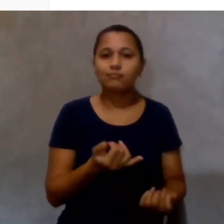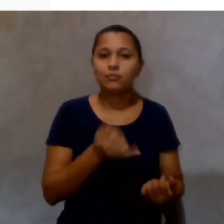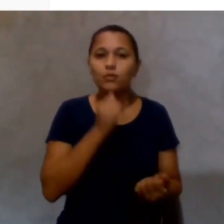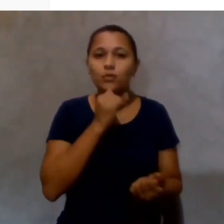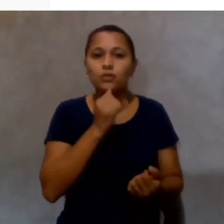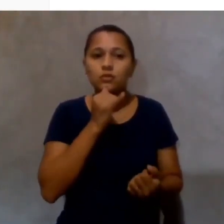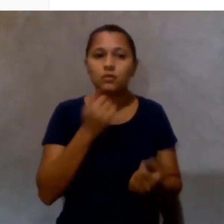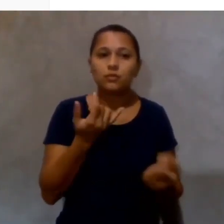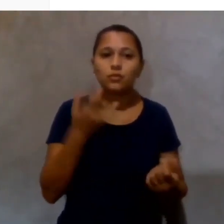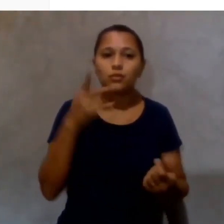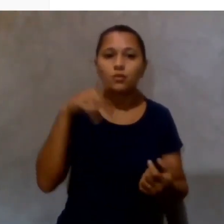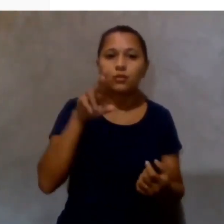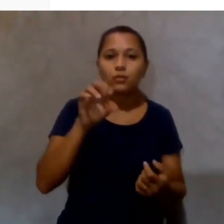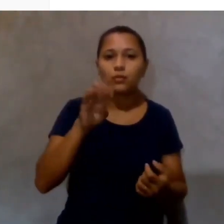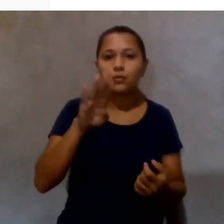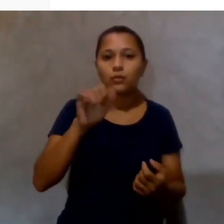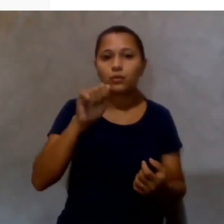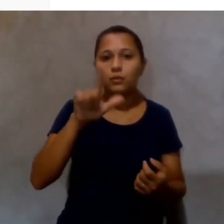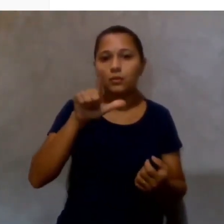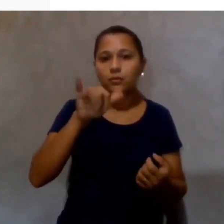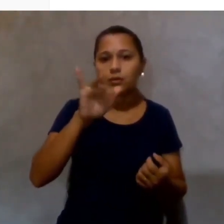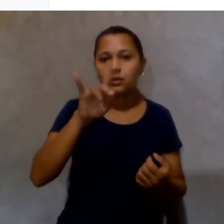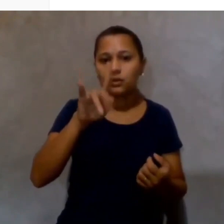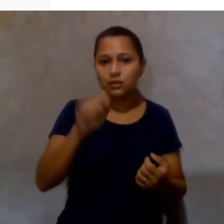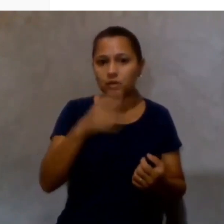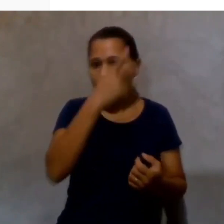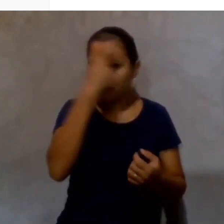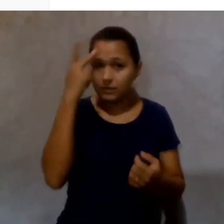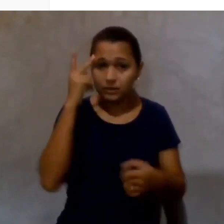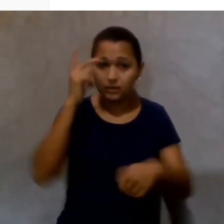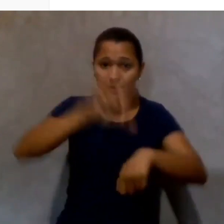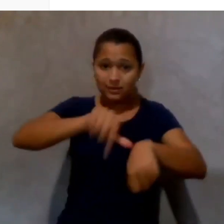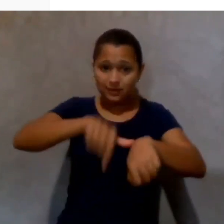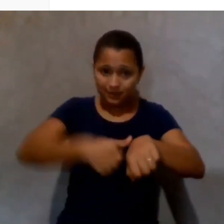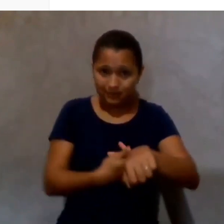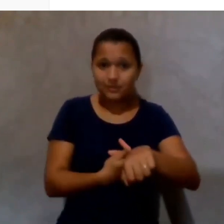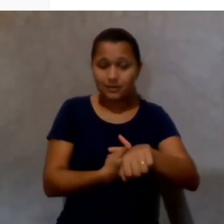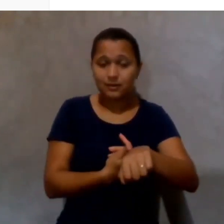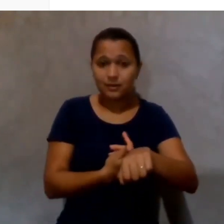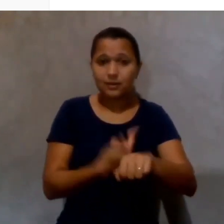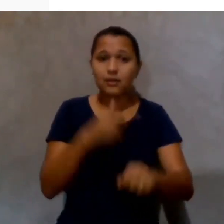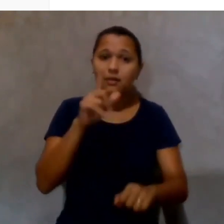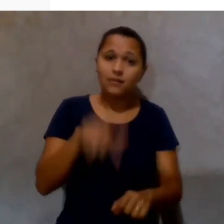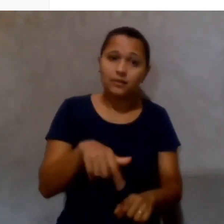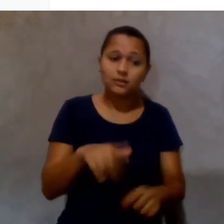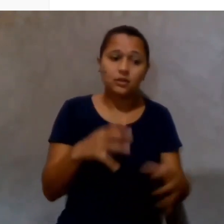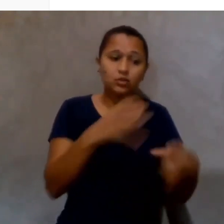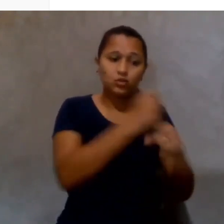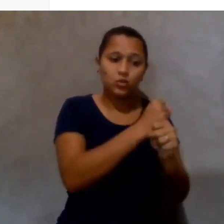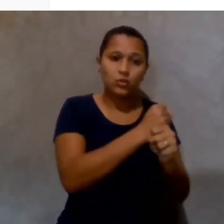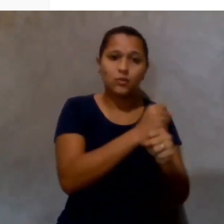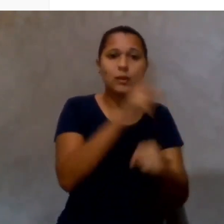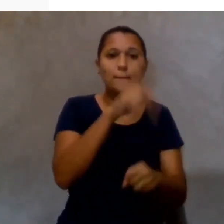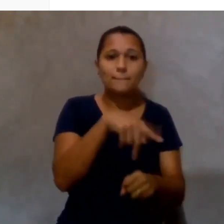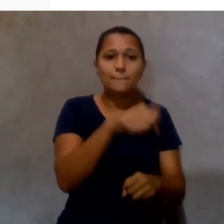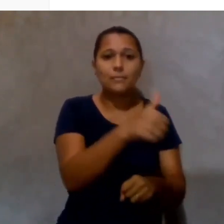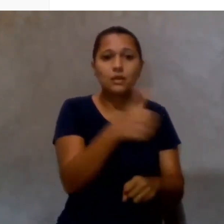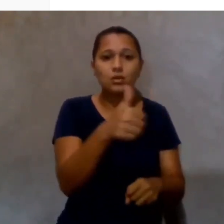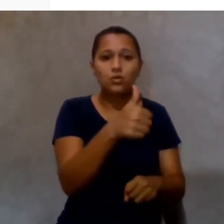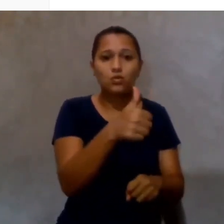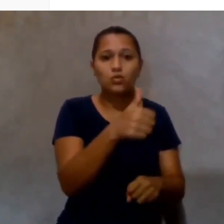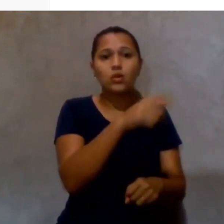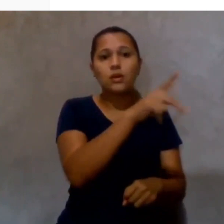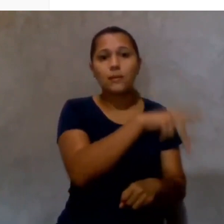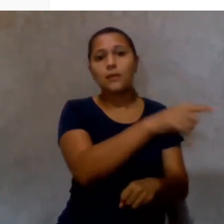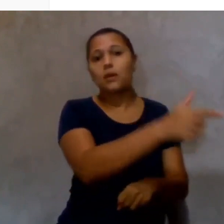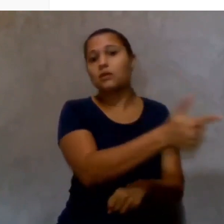ou seja, a probabilidade do morador se atrasar nesse dia vai ser a soma entre